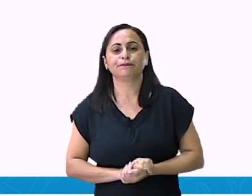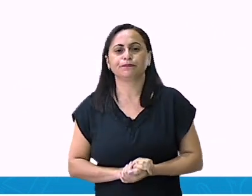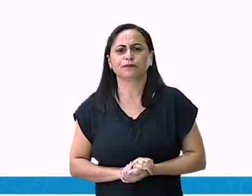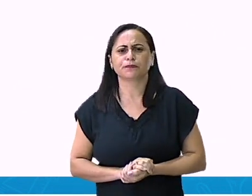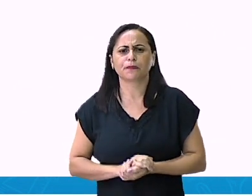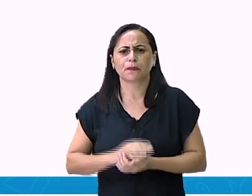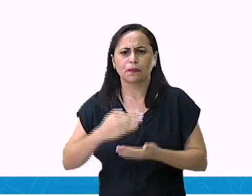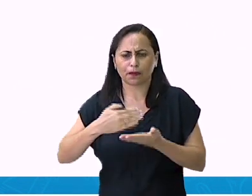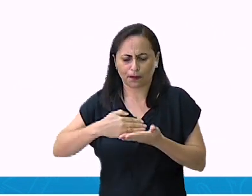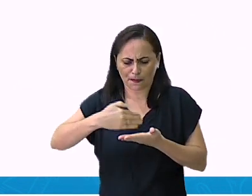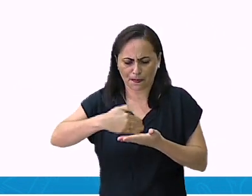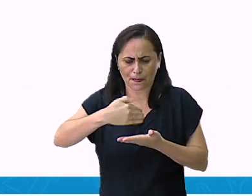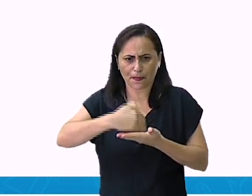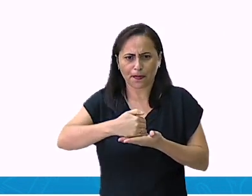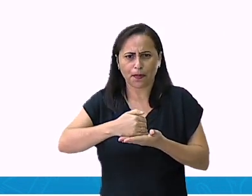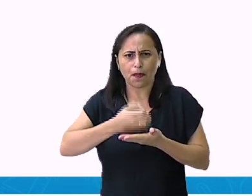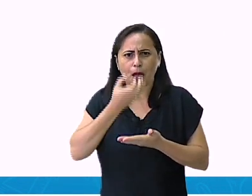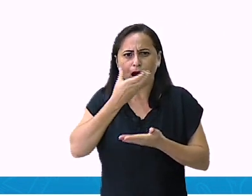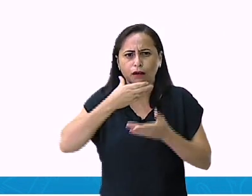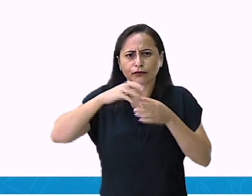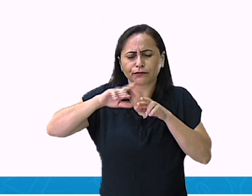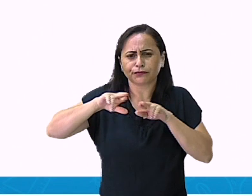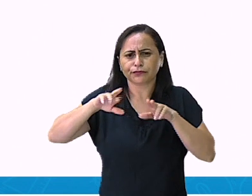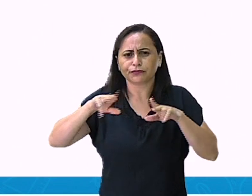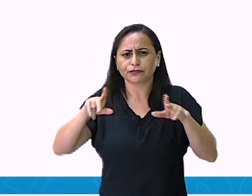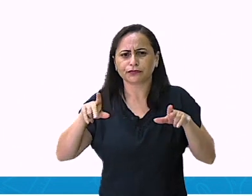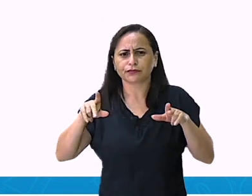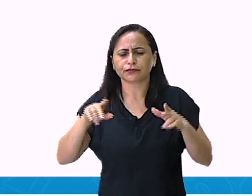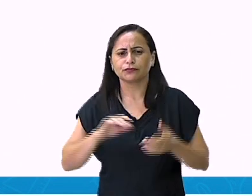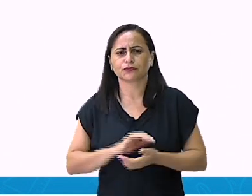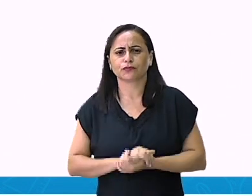Um bolo de frutas.